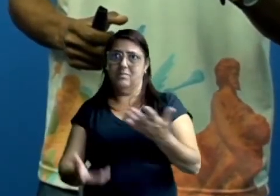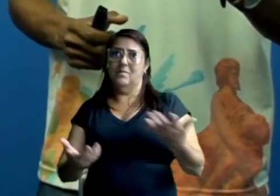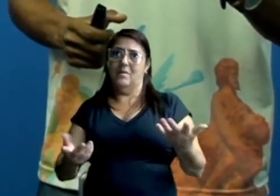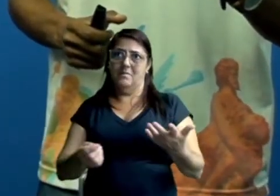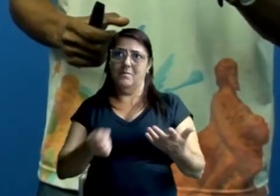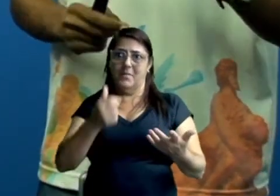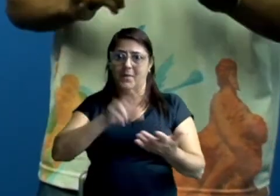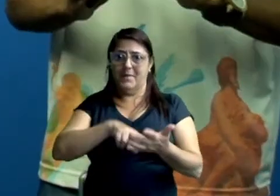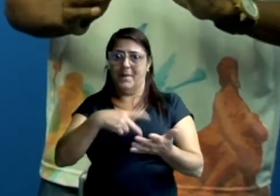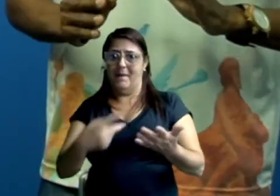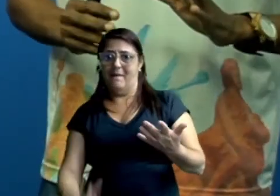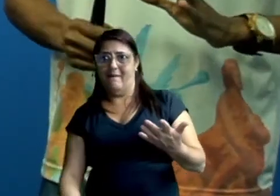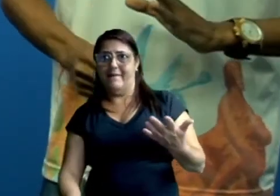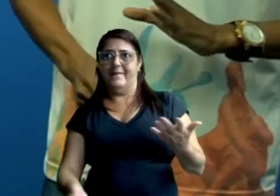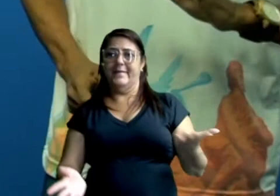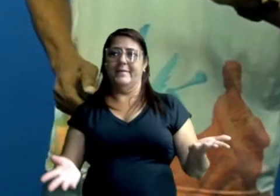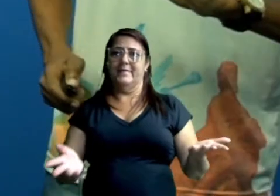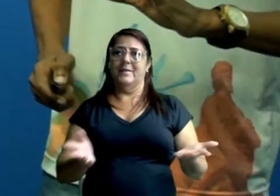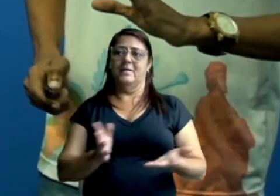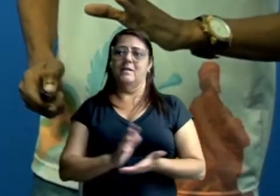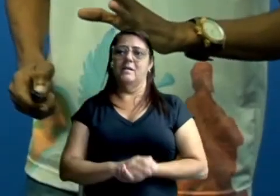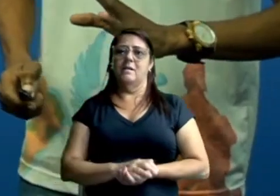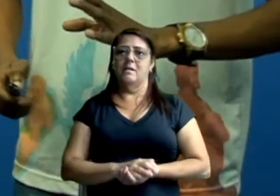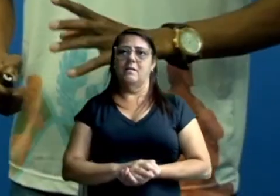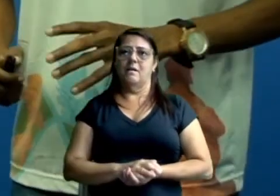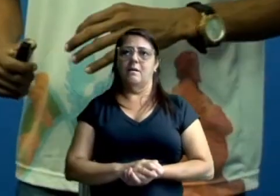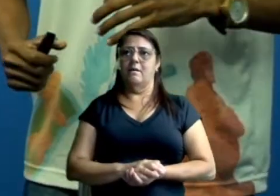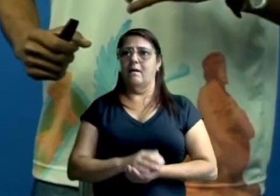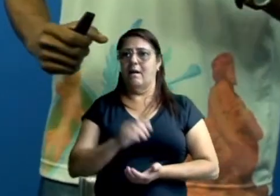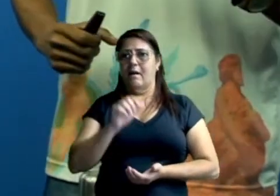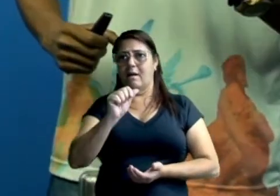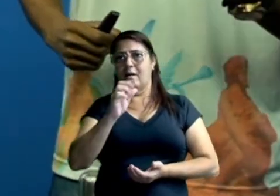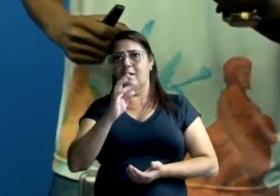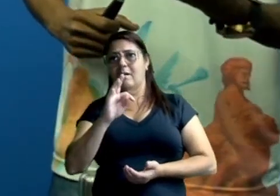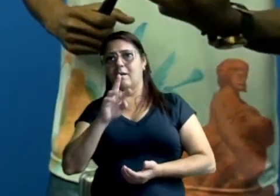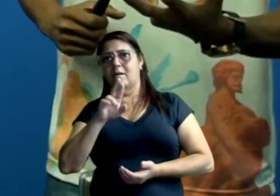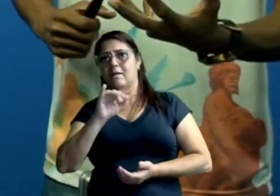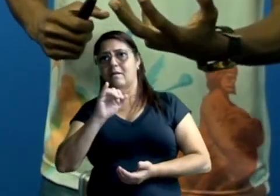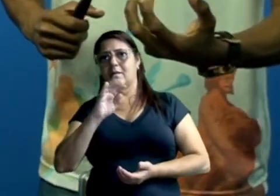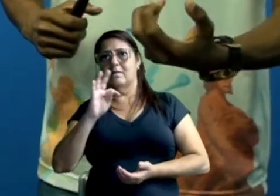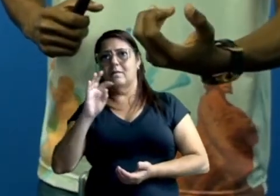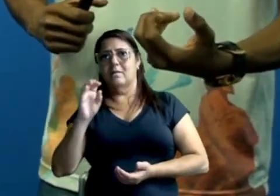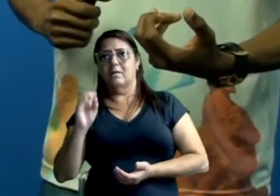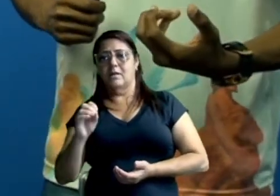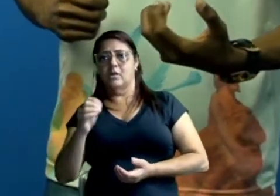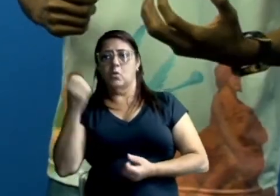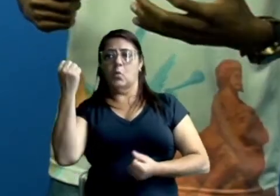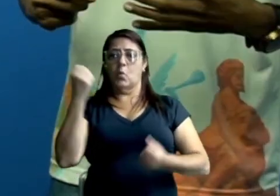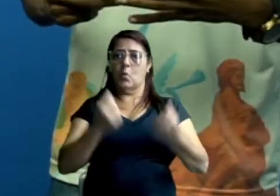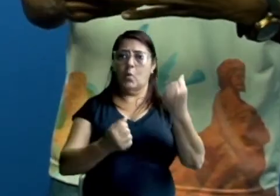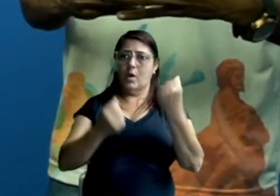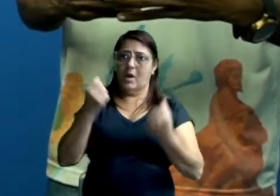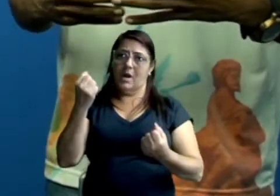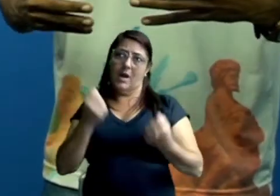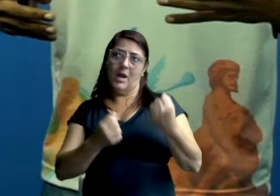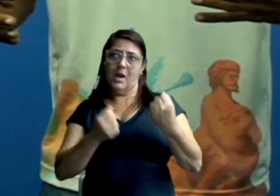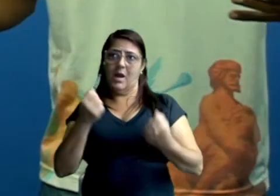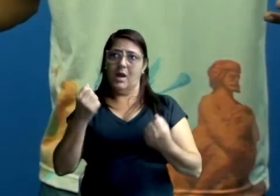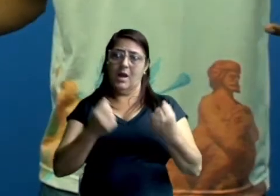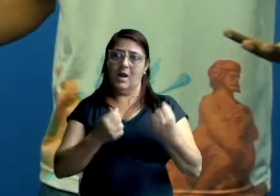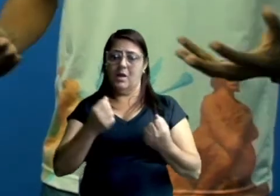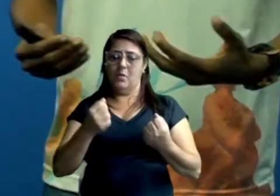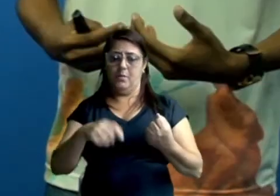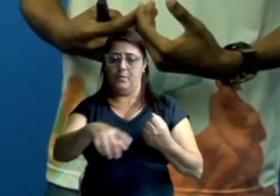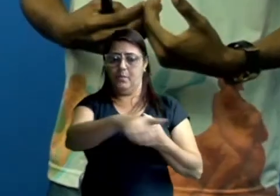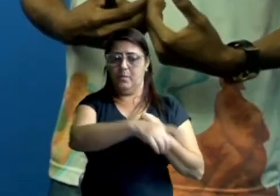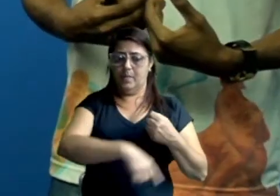tá? Beleza? Essa é o atrito. Um carro, por exemplo, que quando passa por uma poça